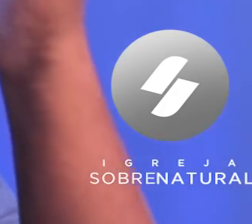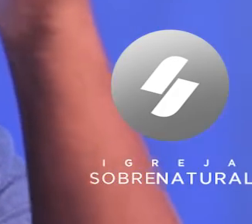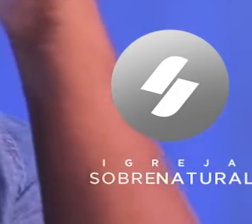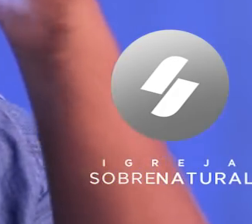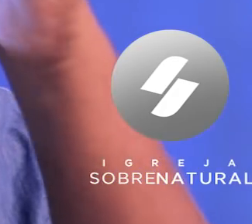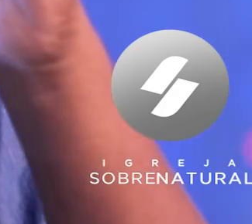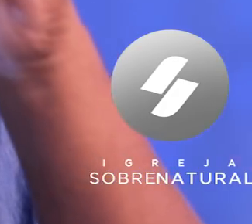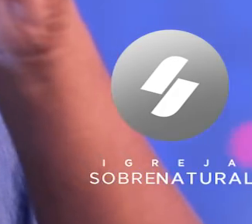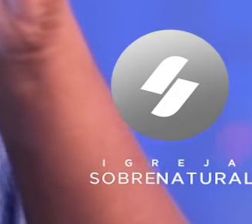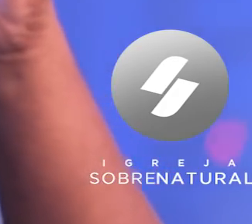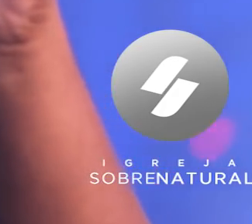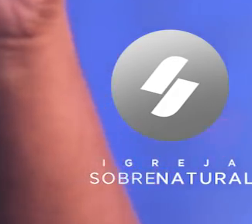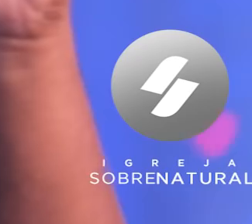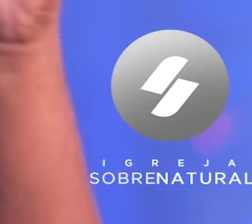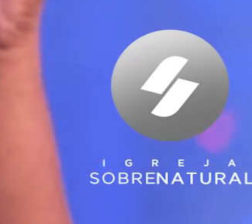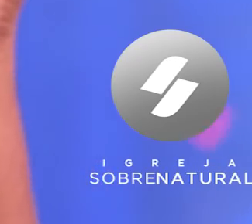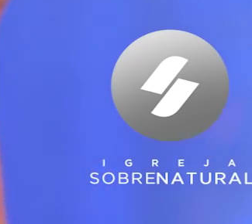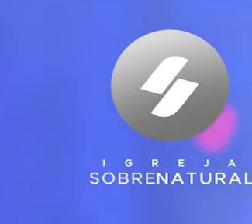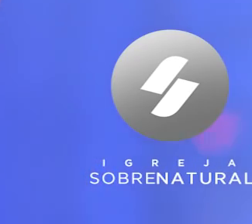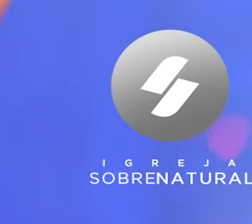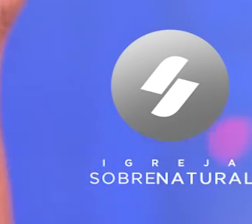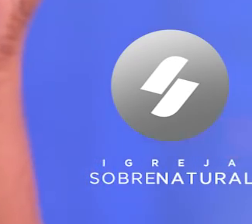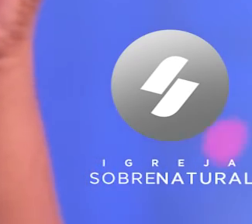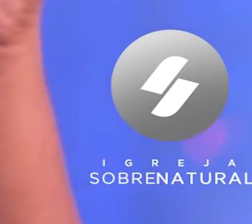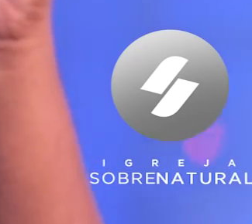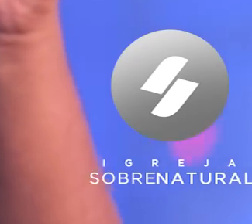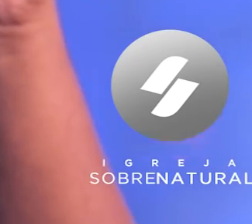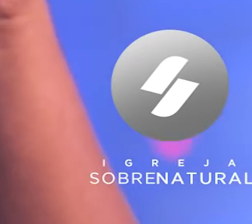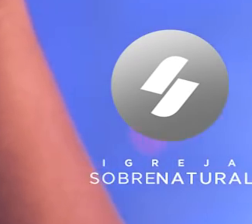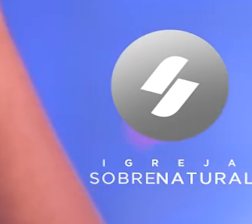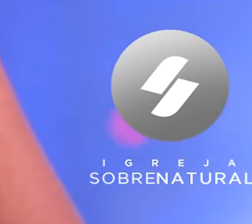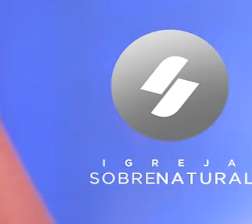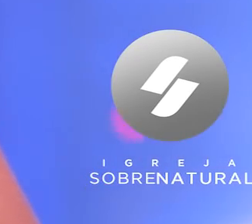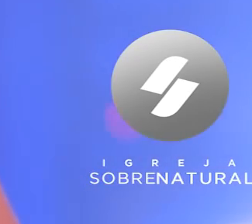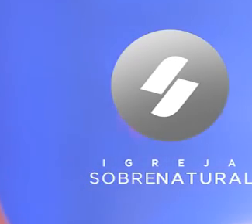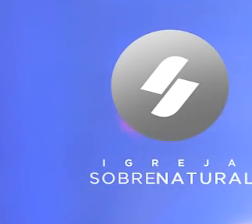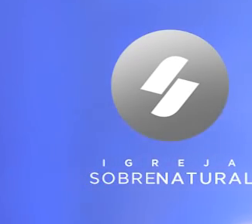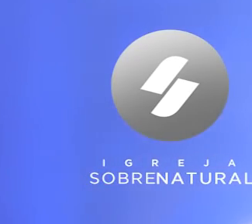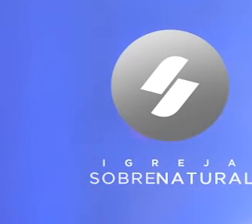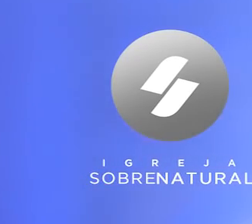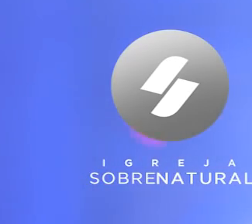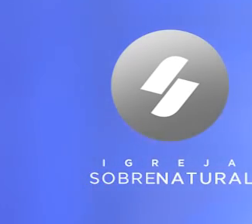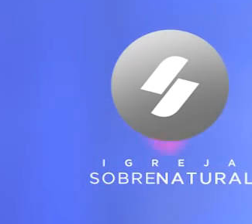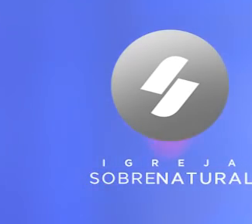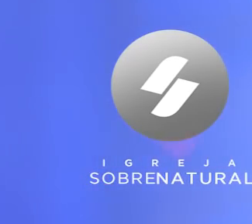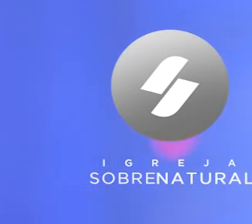jesus toda glória somente a ti